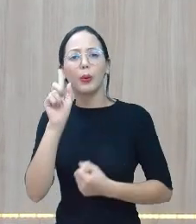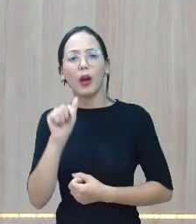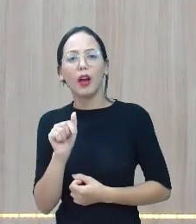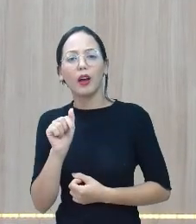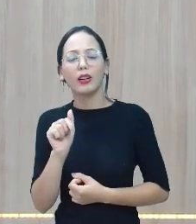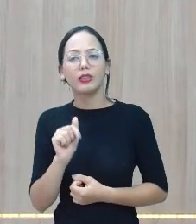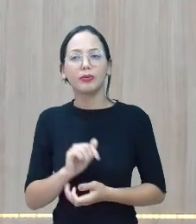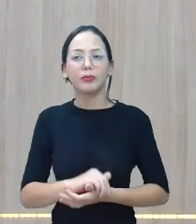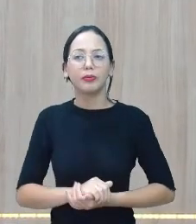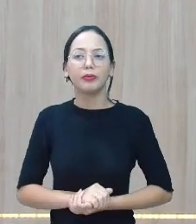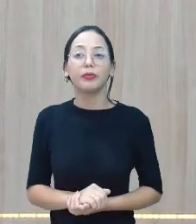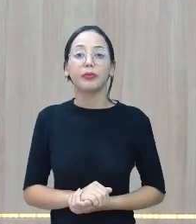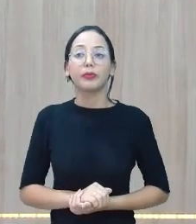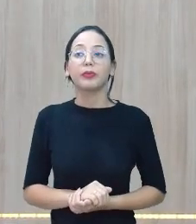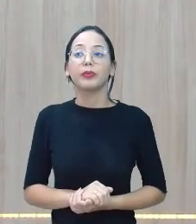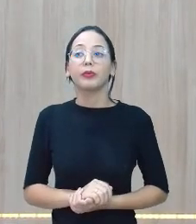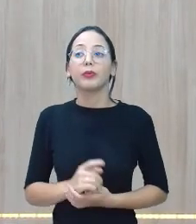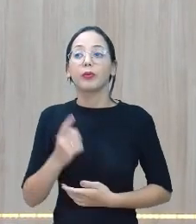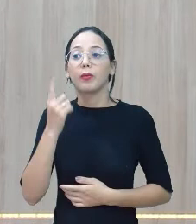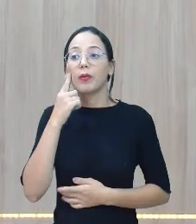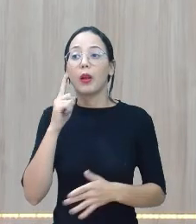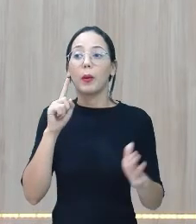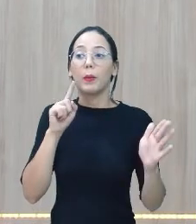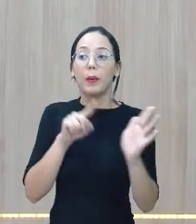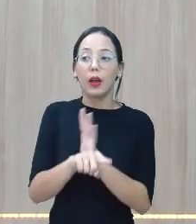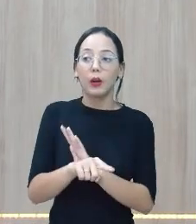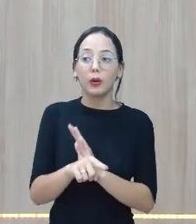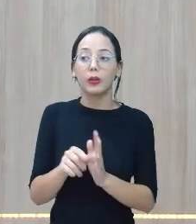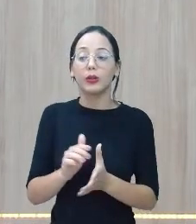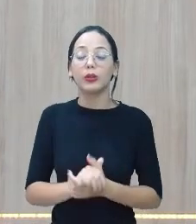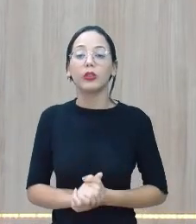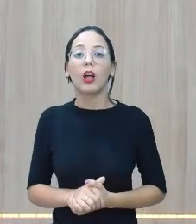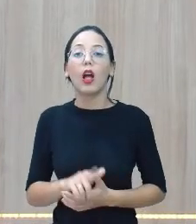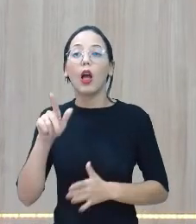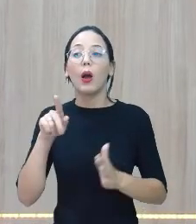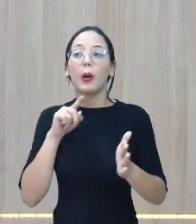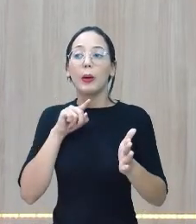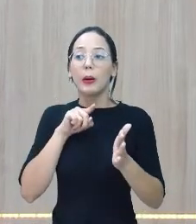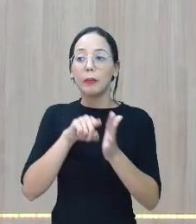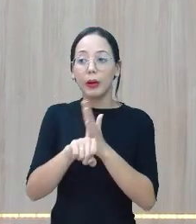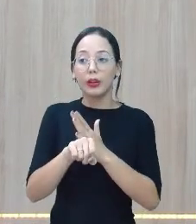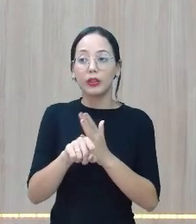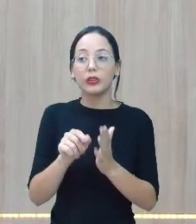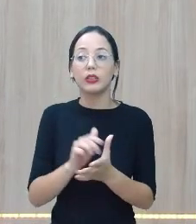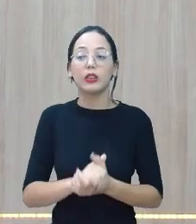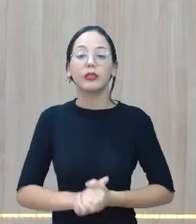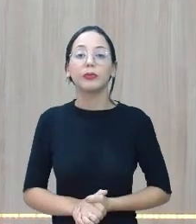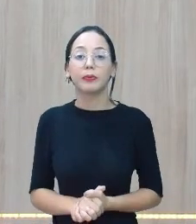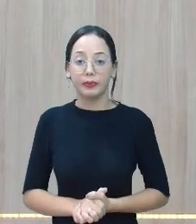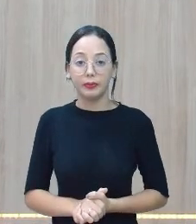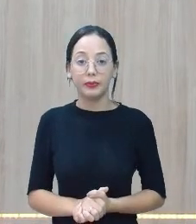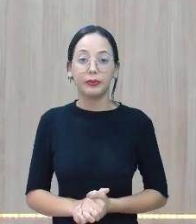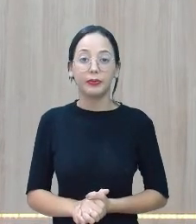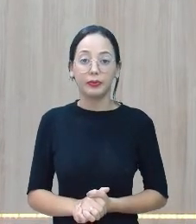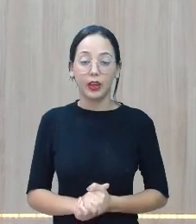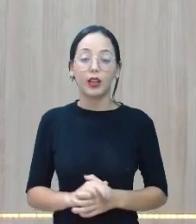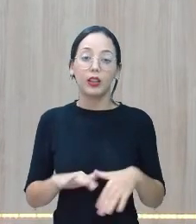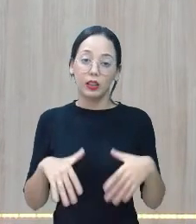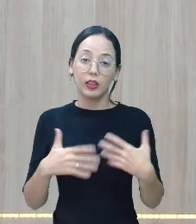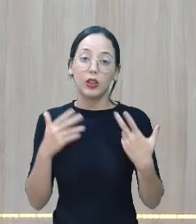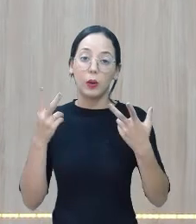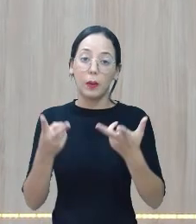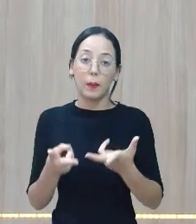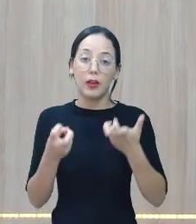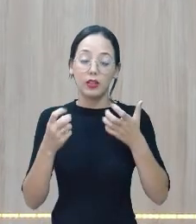Olha, interrogação aqui, não é? Então, há uma pergunta aqui sendo feita. Então, percebam, não é,